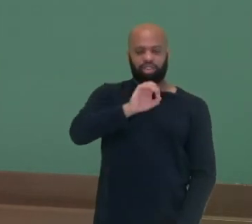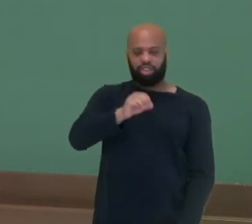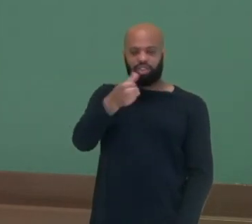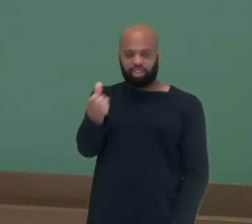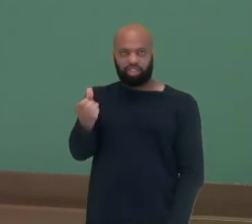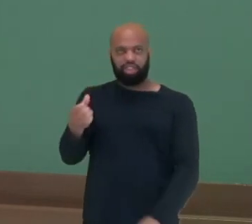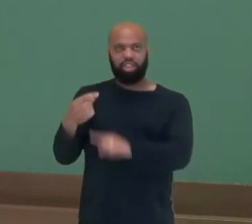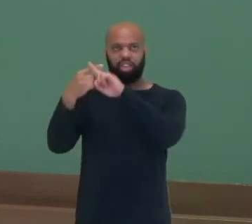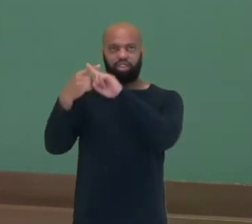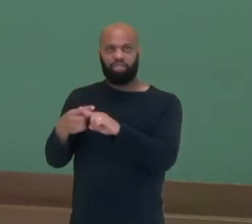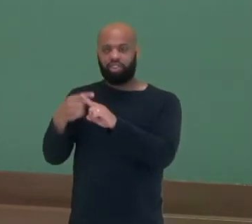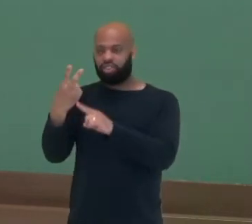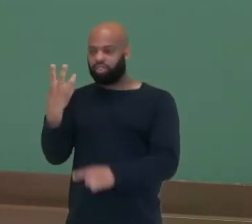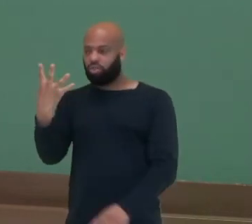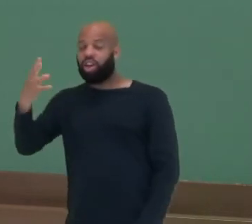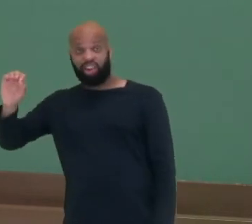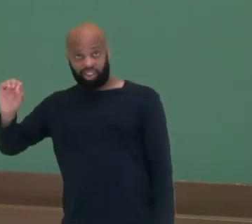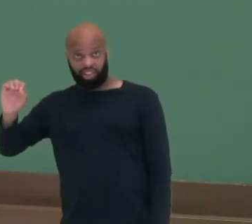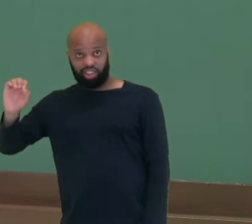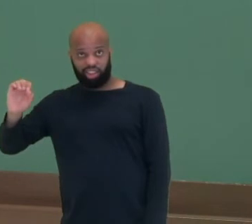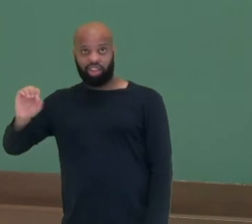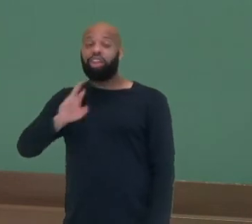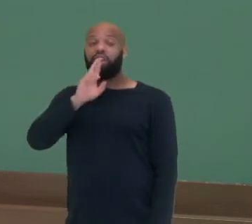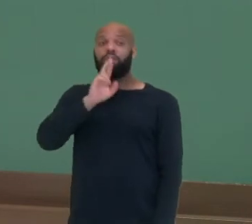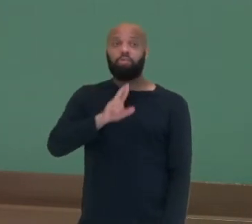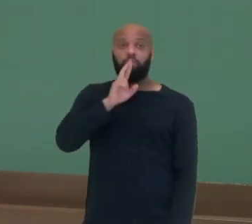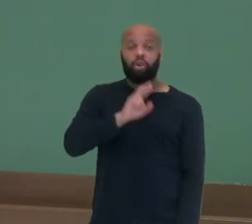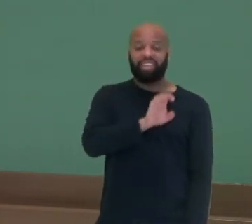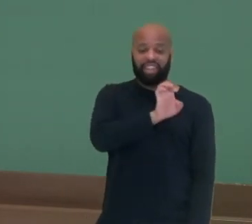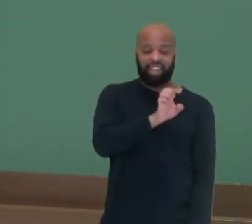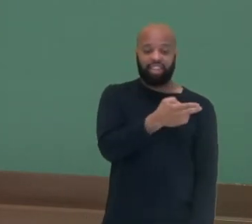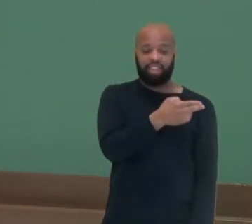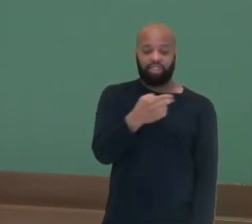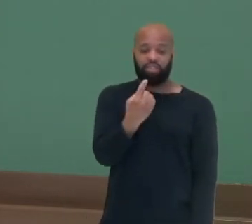0,06 multiplicado por 240, nós temos